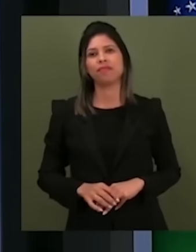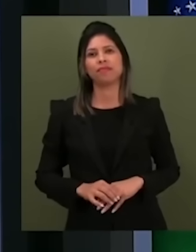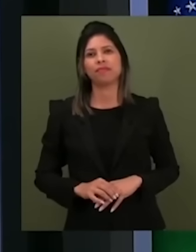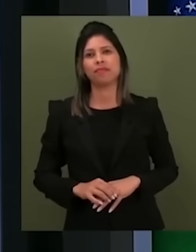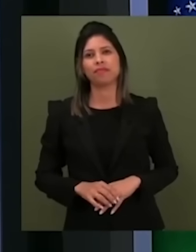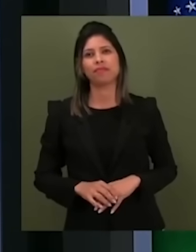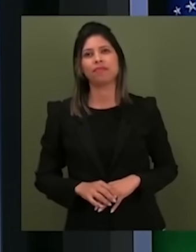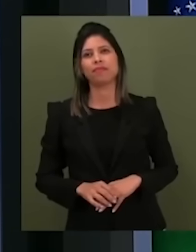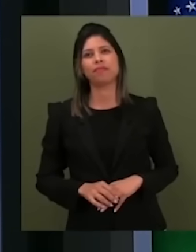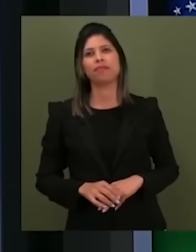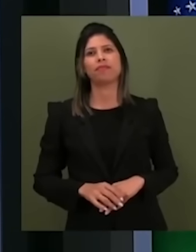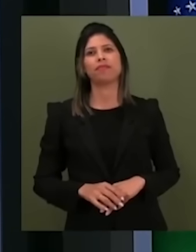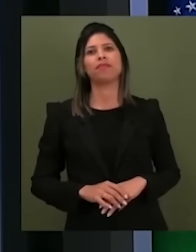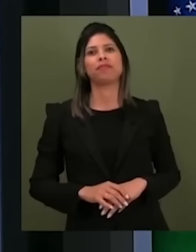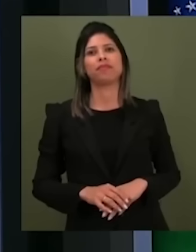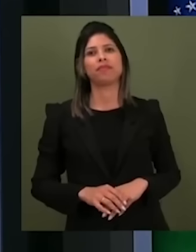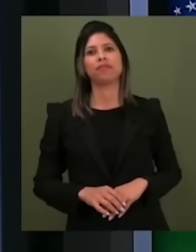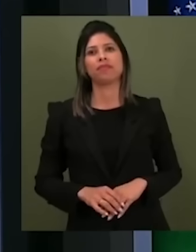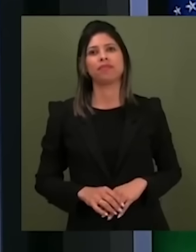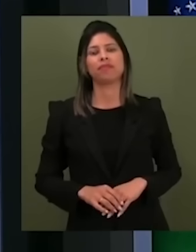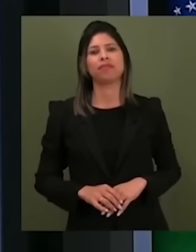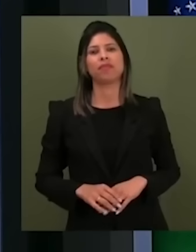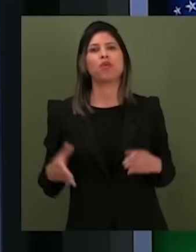essa falecida completa 35 anos.